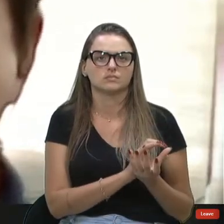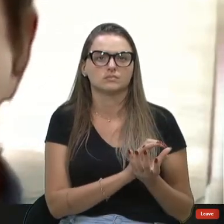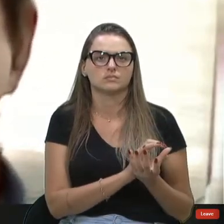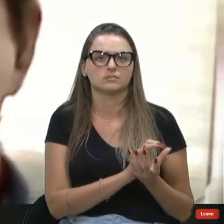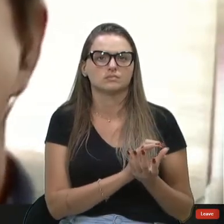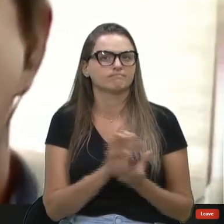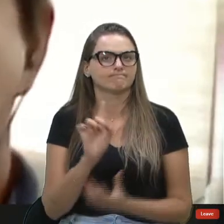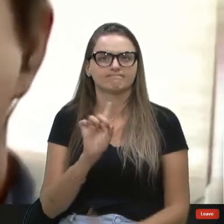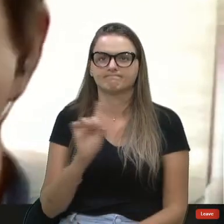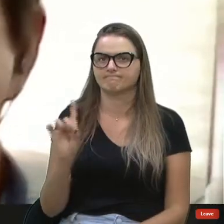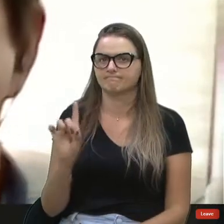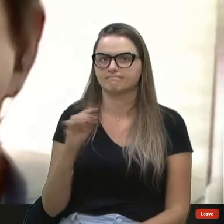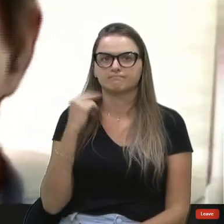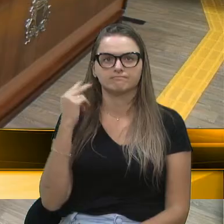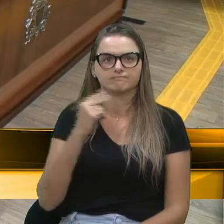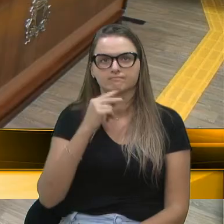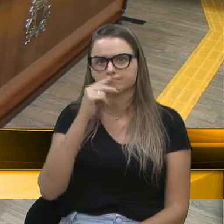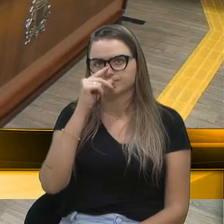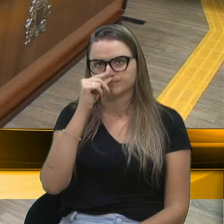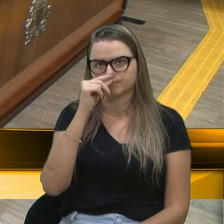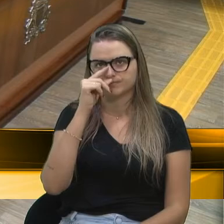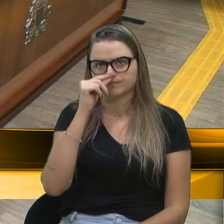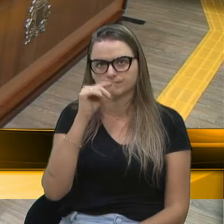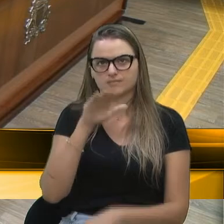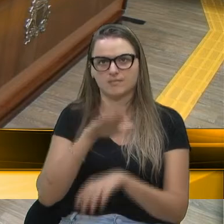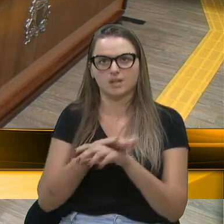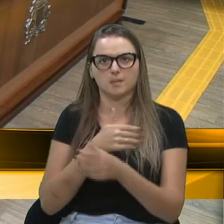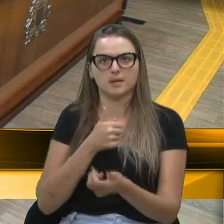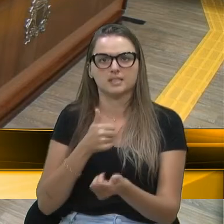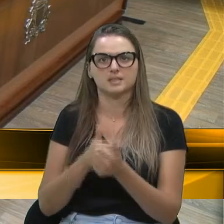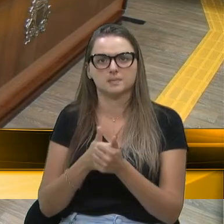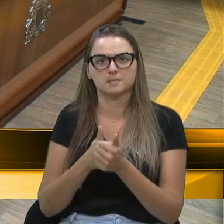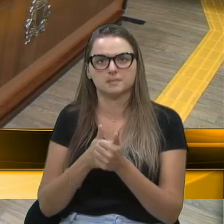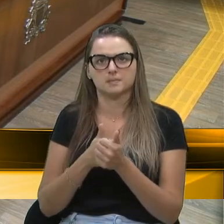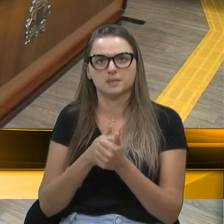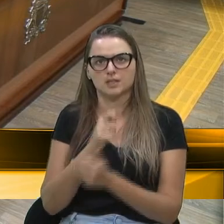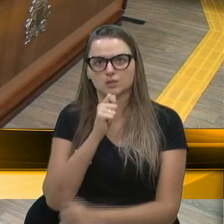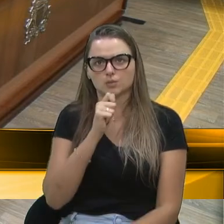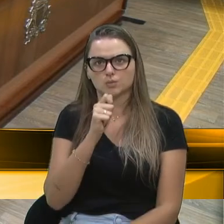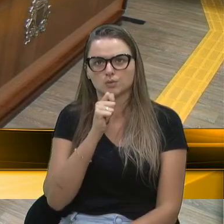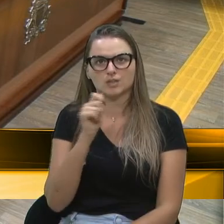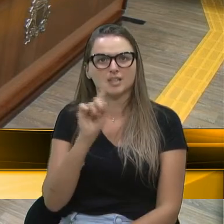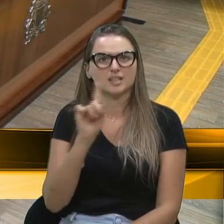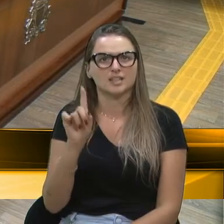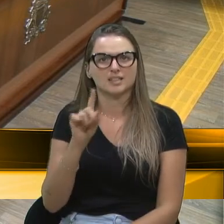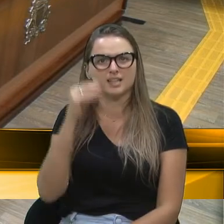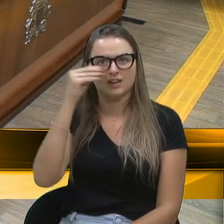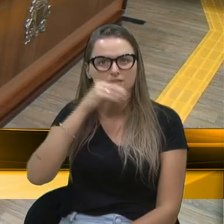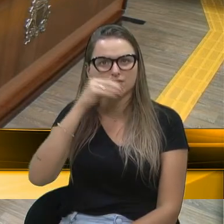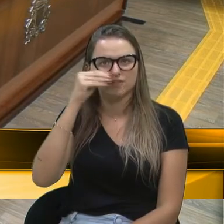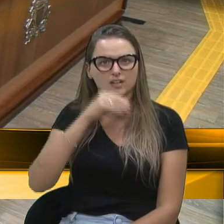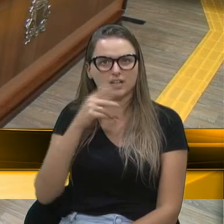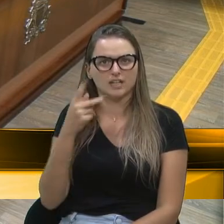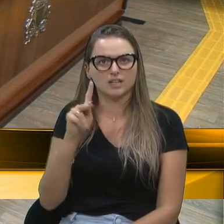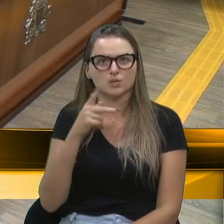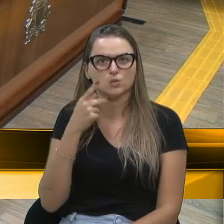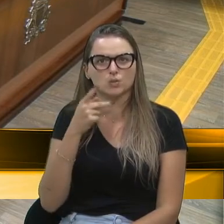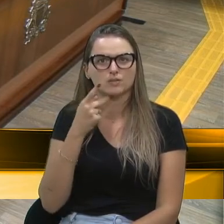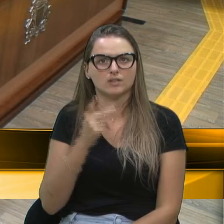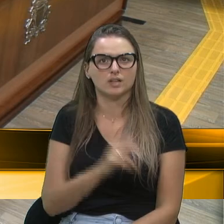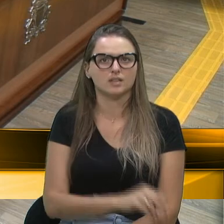colegas. Vereador Sandro, se puder mais próximo do microfone, a sua fala está muito baixinha. Eu acho que é ali o